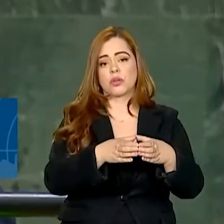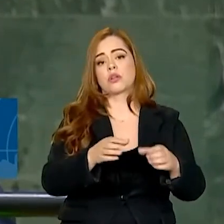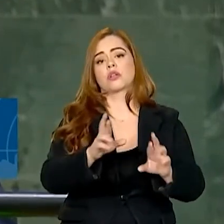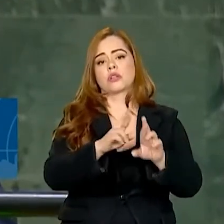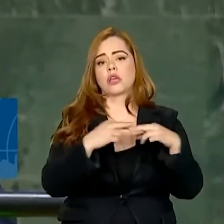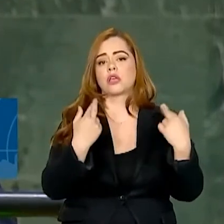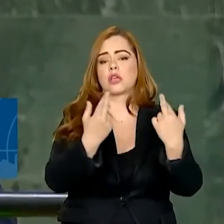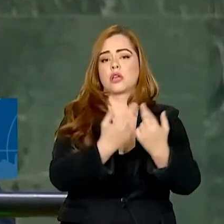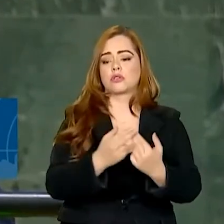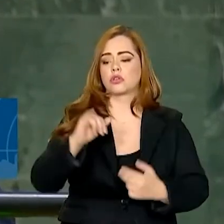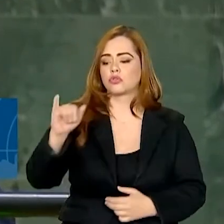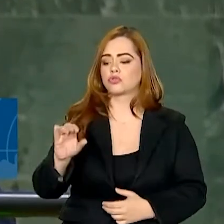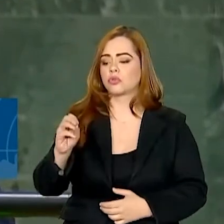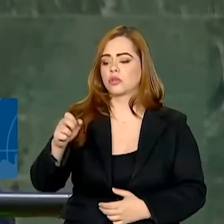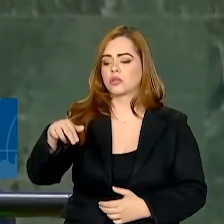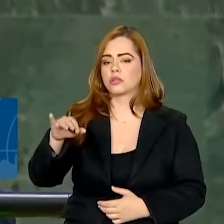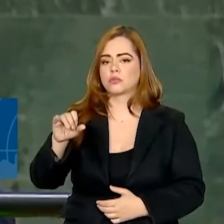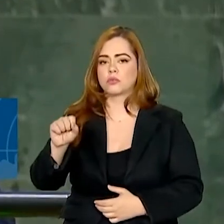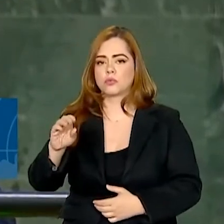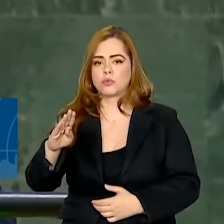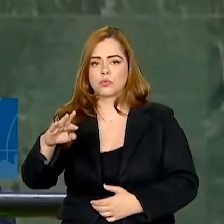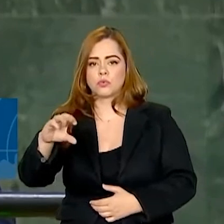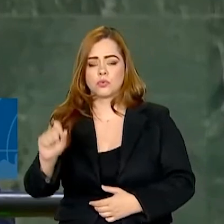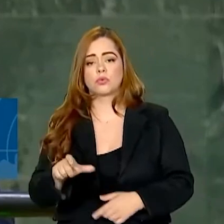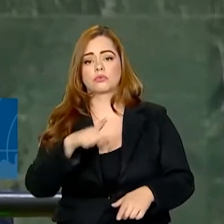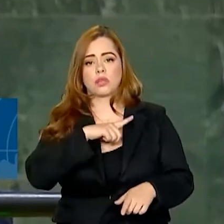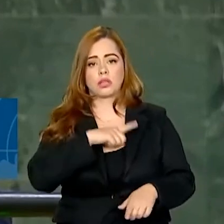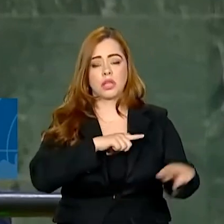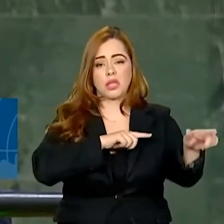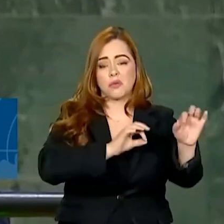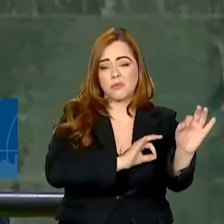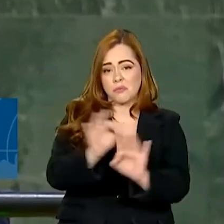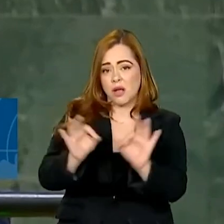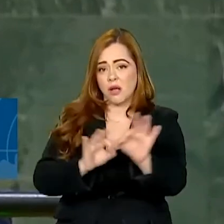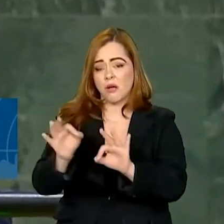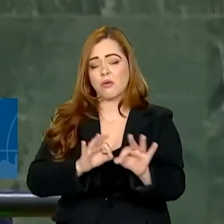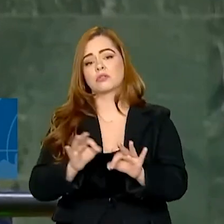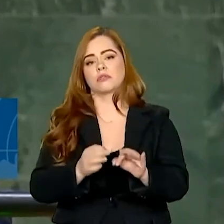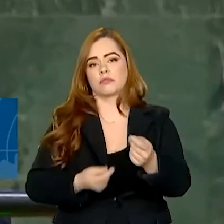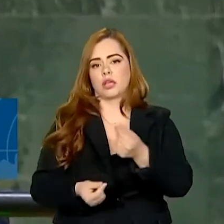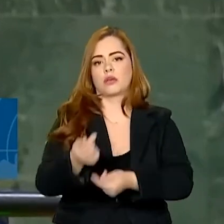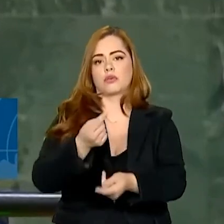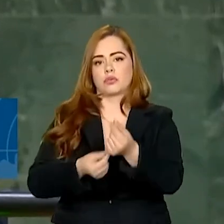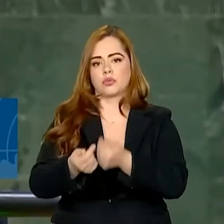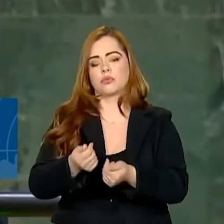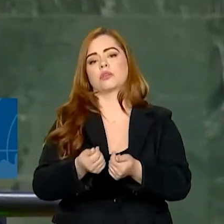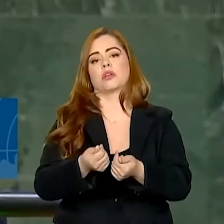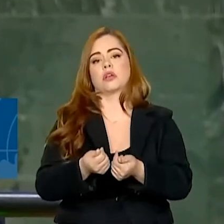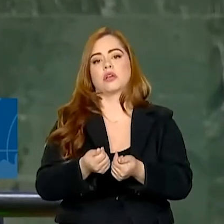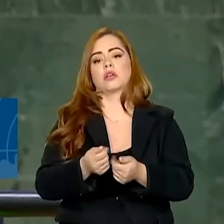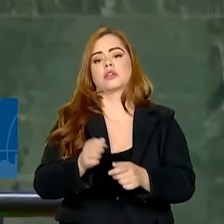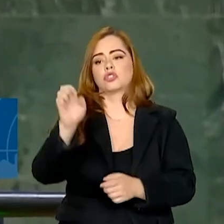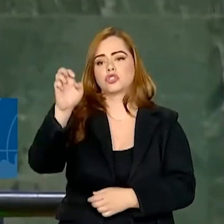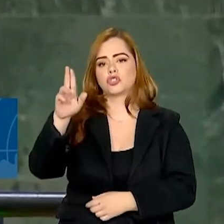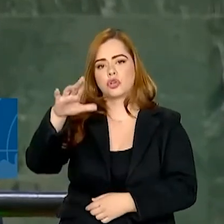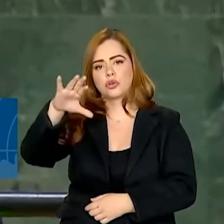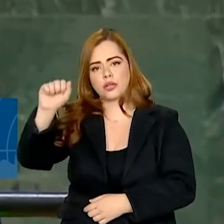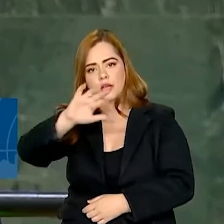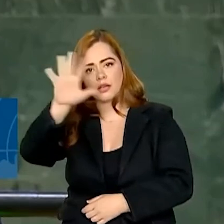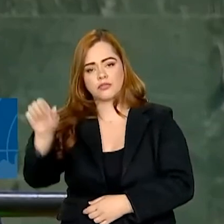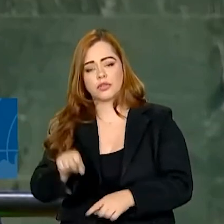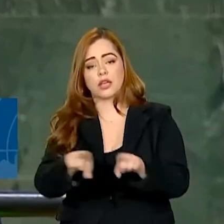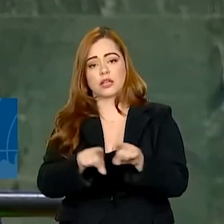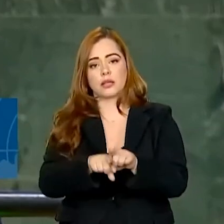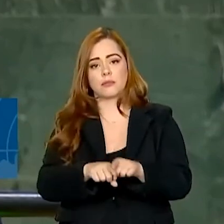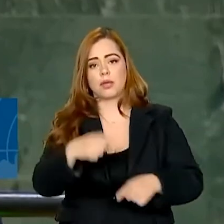Joanesburgo fortalece a luta por uma ordem que acomoda a pluralidade econômica, geográfica e política do